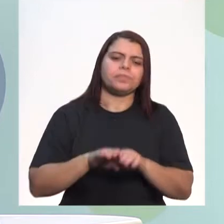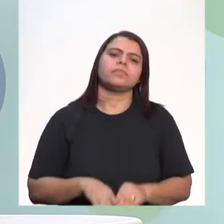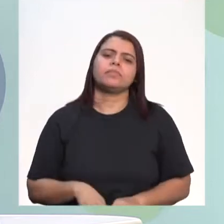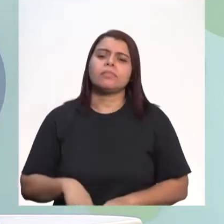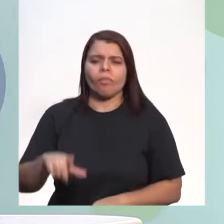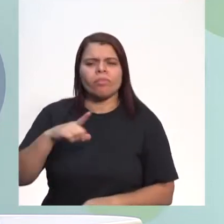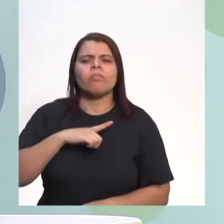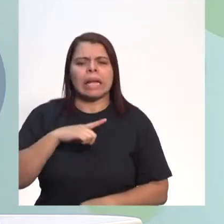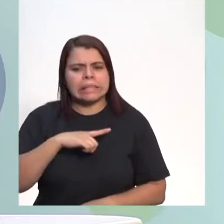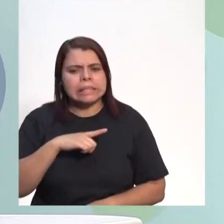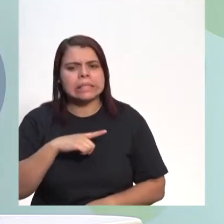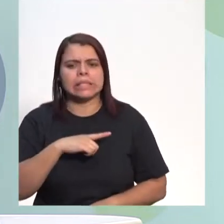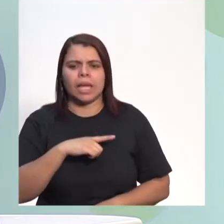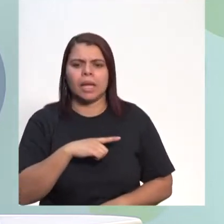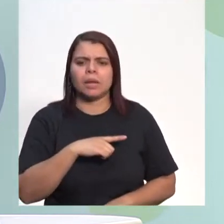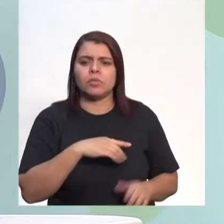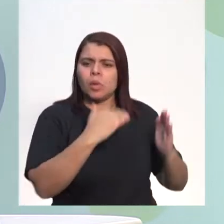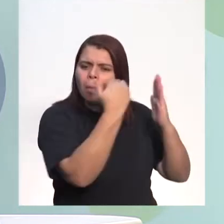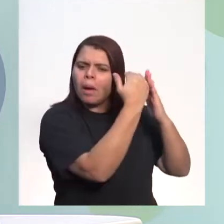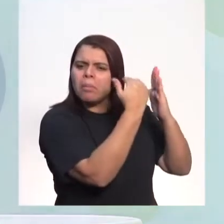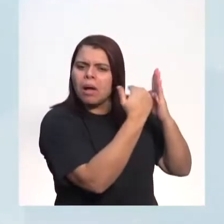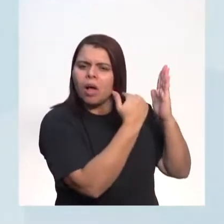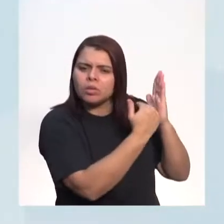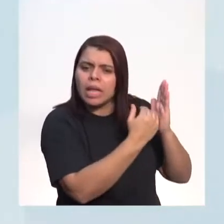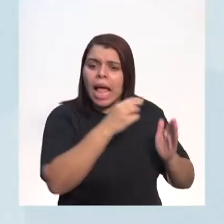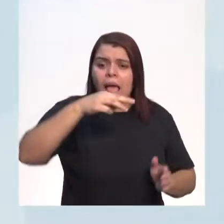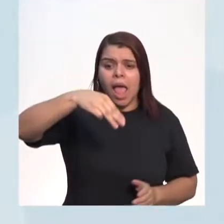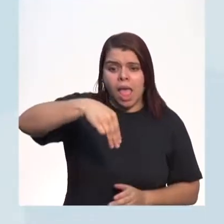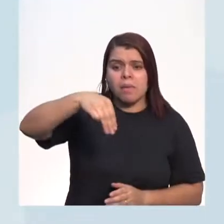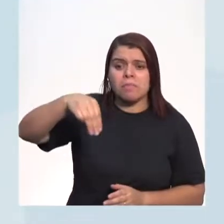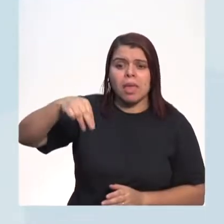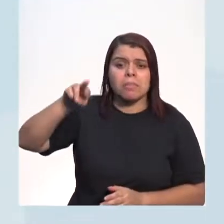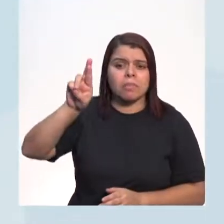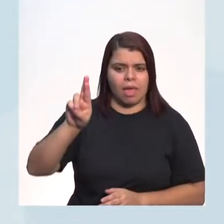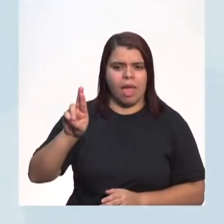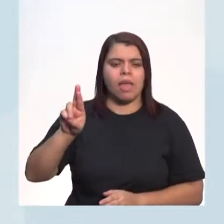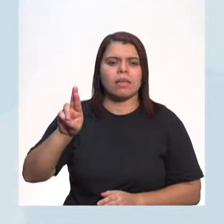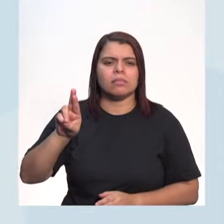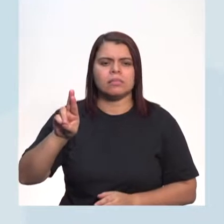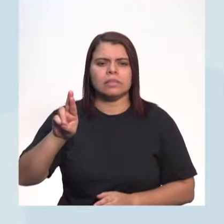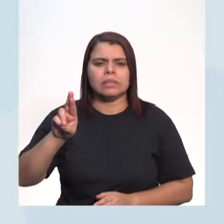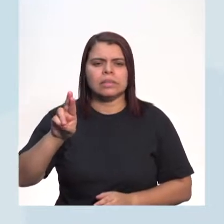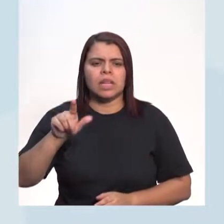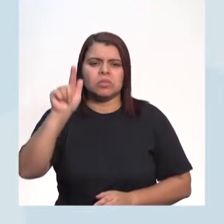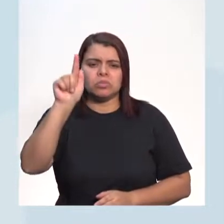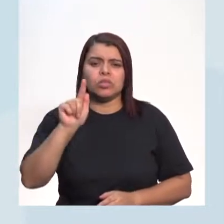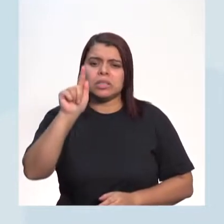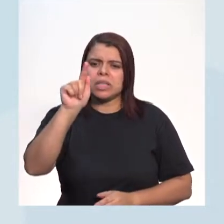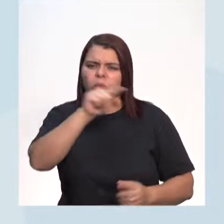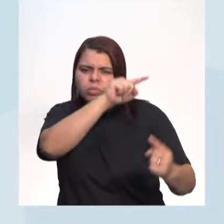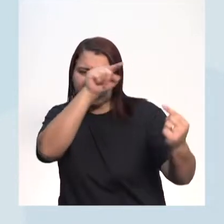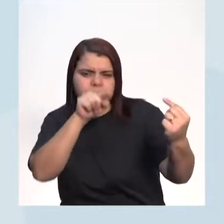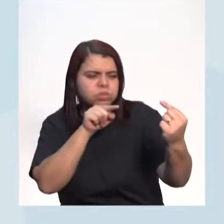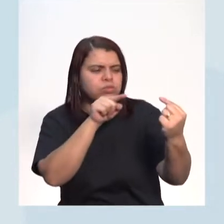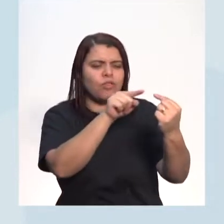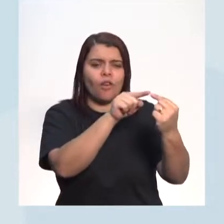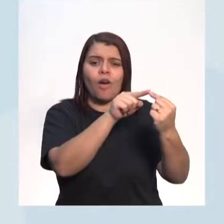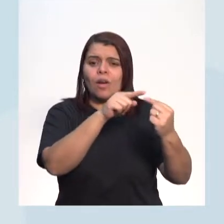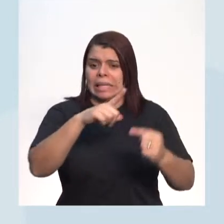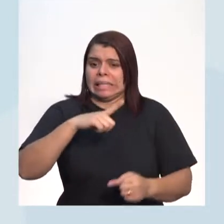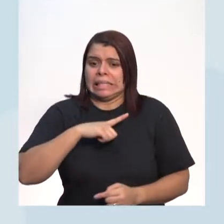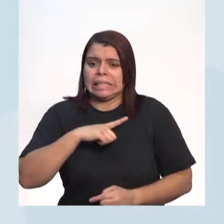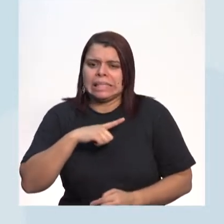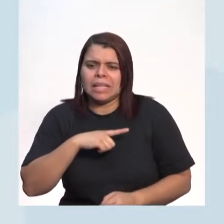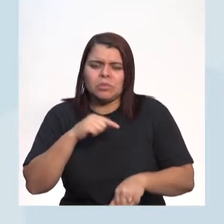algumas pautas específicas também do MMR, Gestão em Foco. Estamos num momento rico que os professores estão